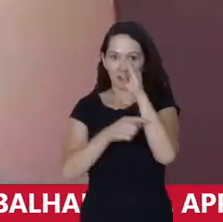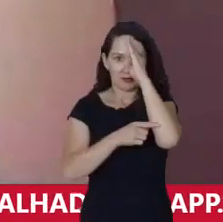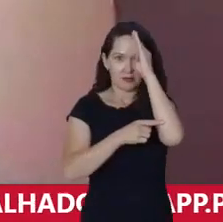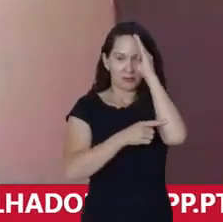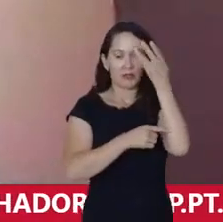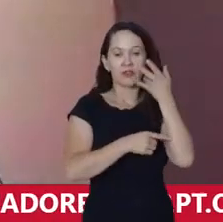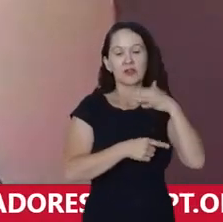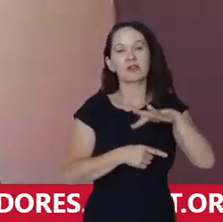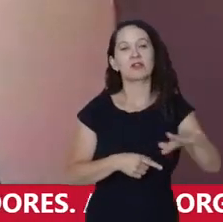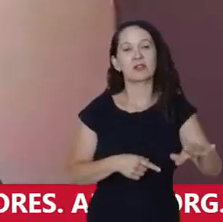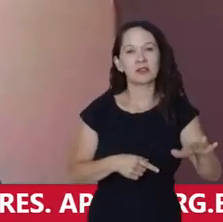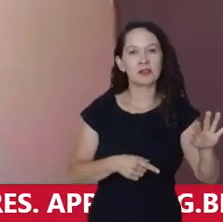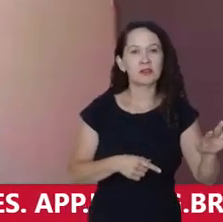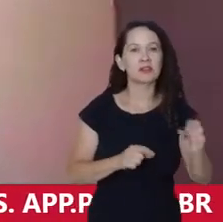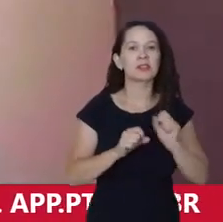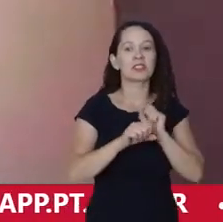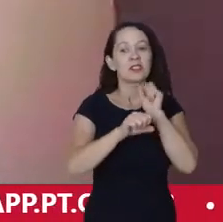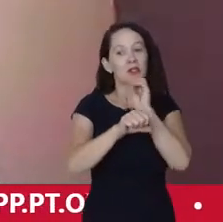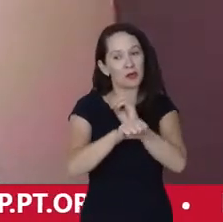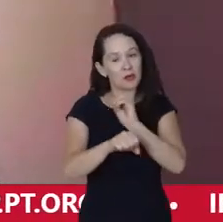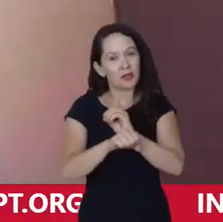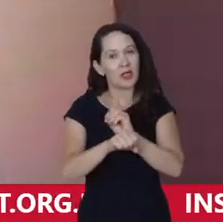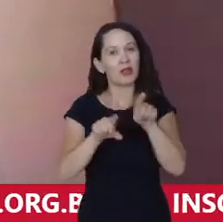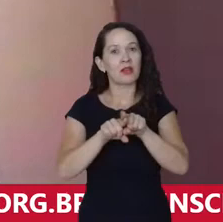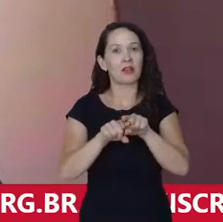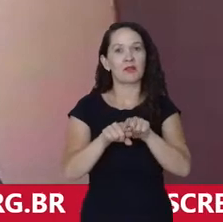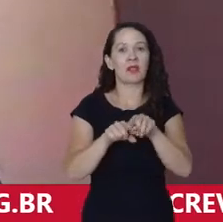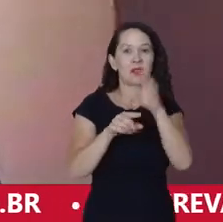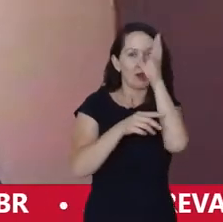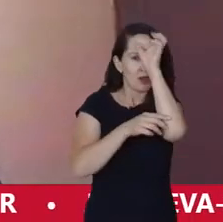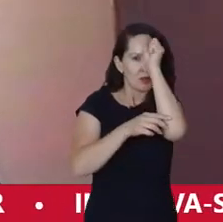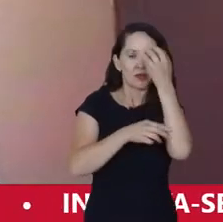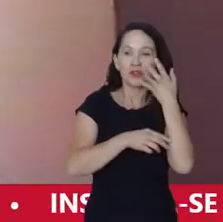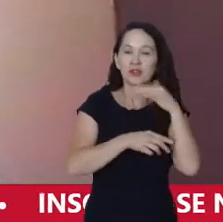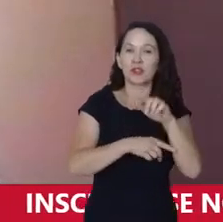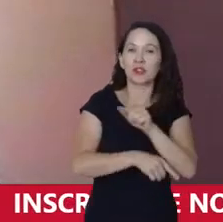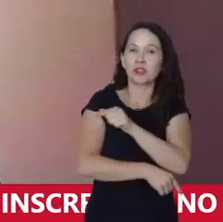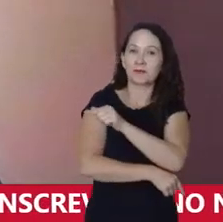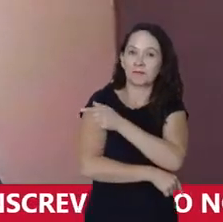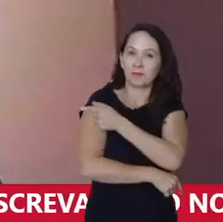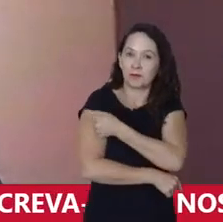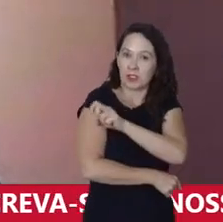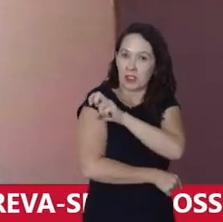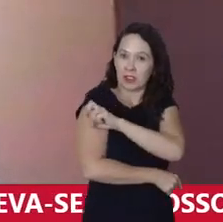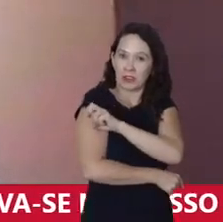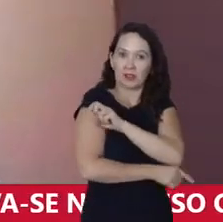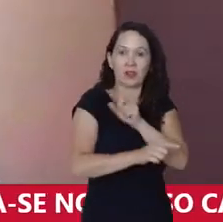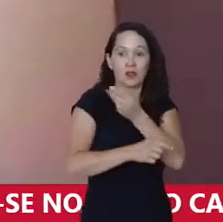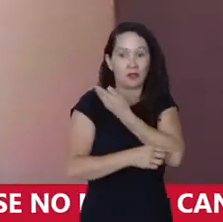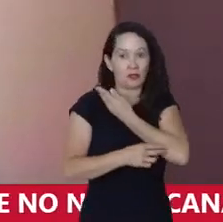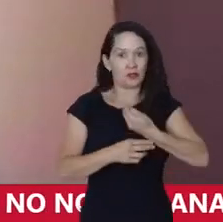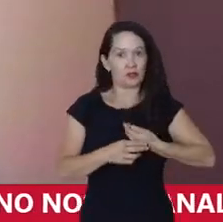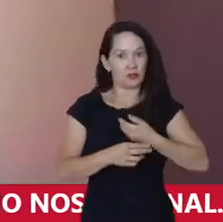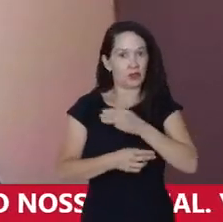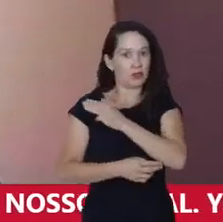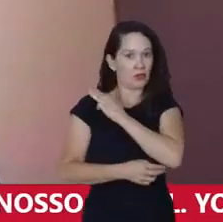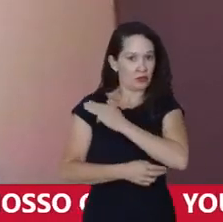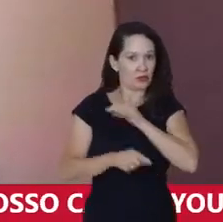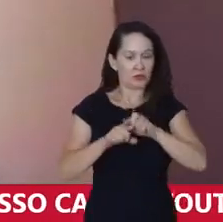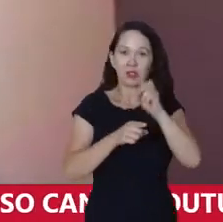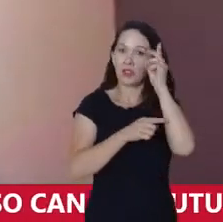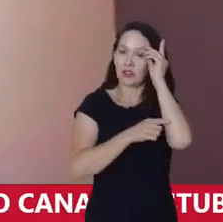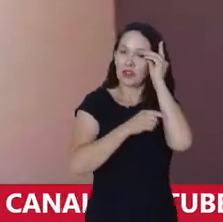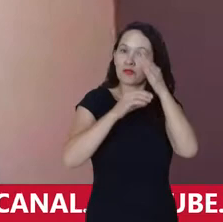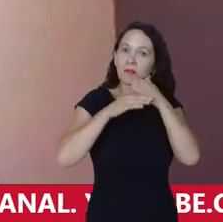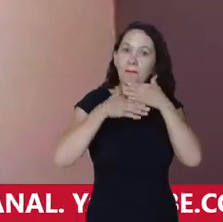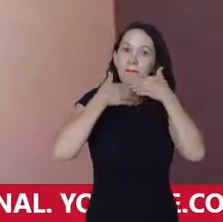das crianças, né, na creche, na educação infantil, que com o governo Lula e Dilma se expandiram muito nesse país, no